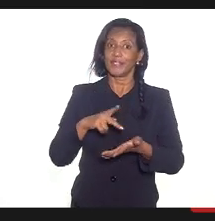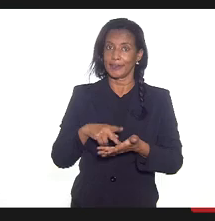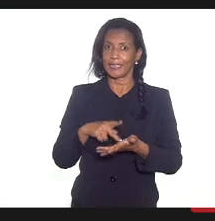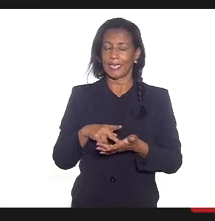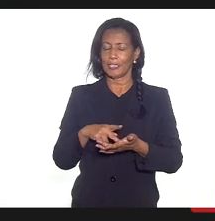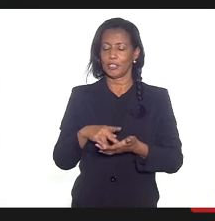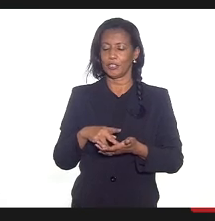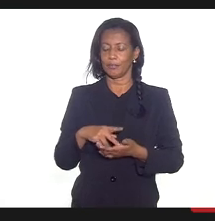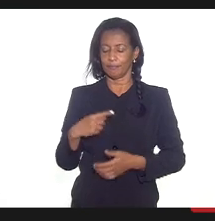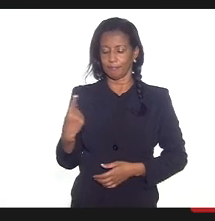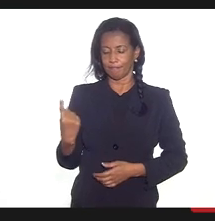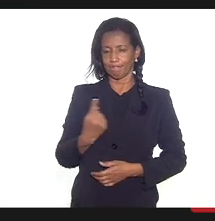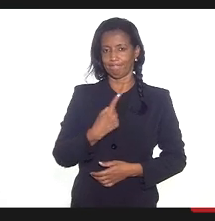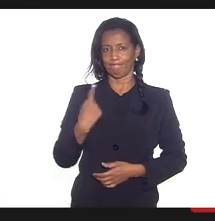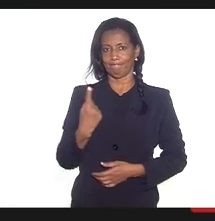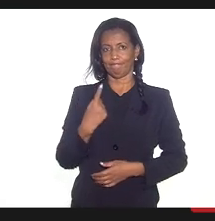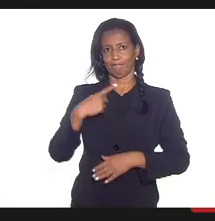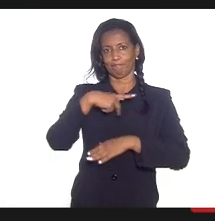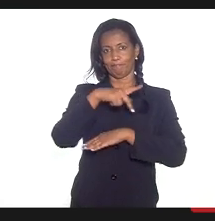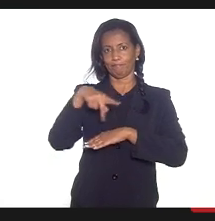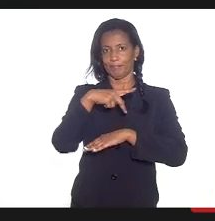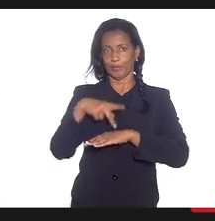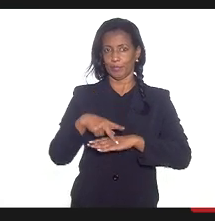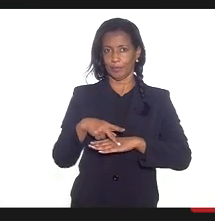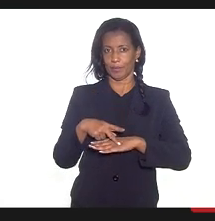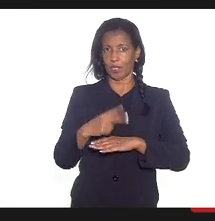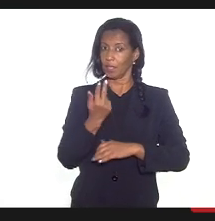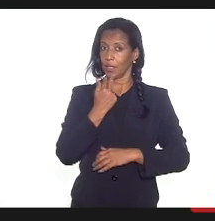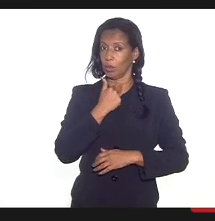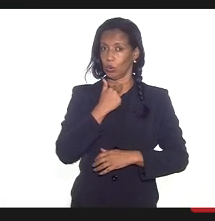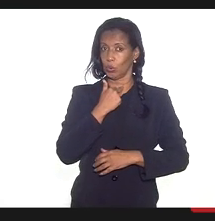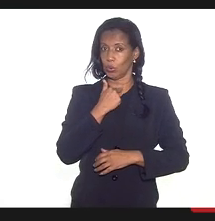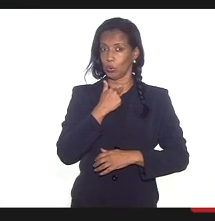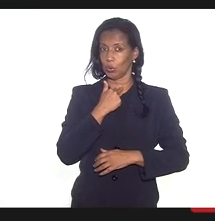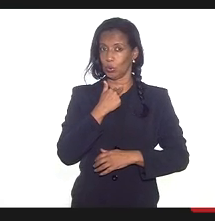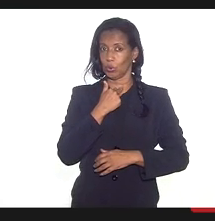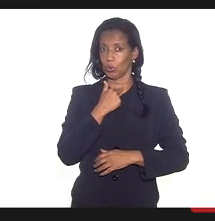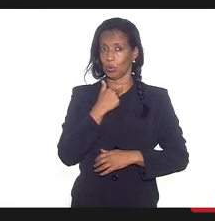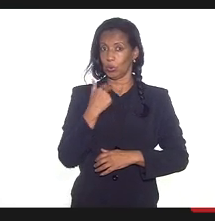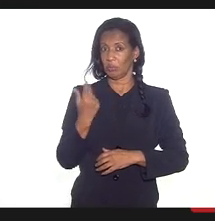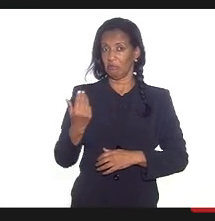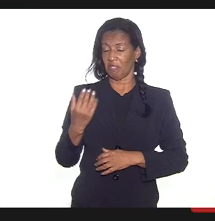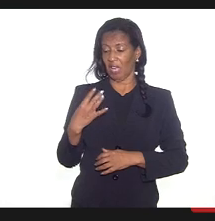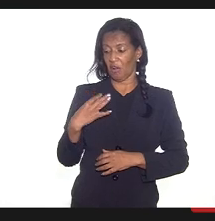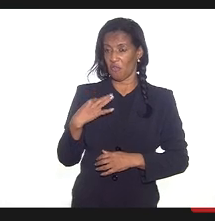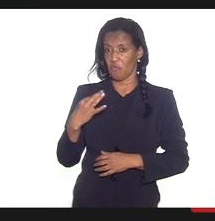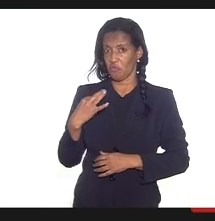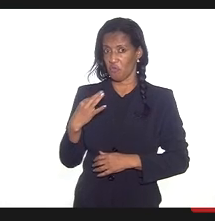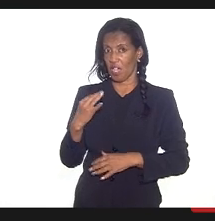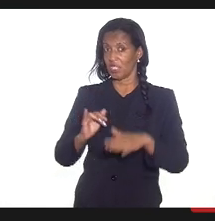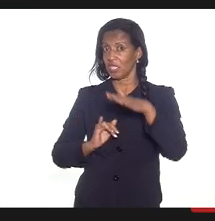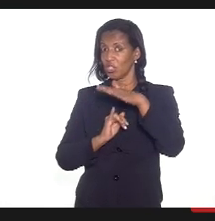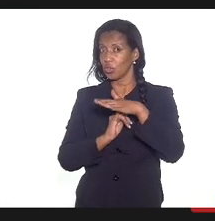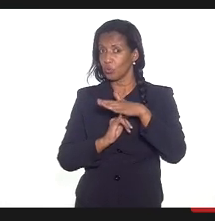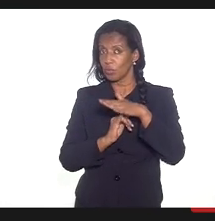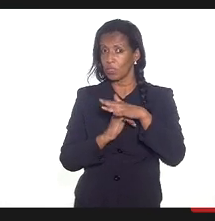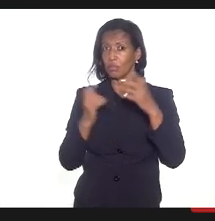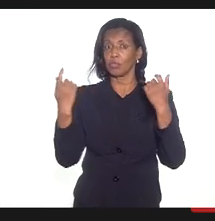gente aqui no país, né? Mas não podemos ficar nesse voluntarismo, as instituições